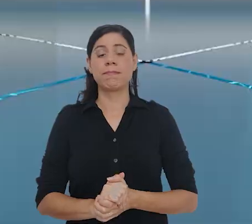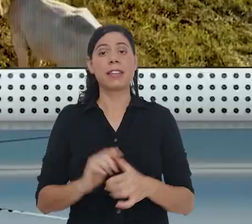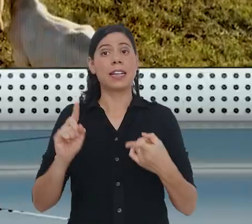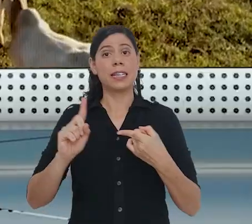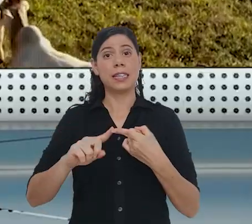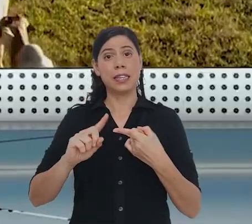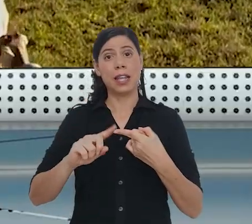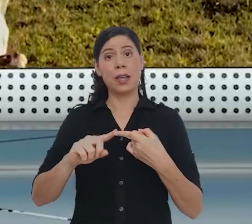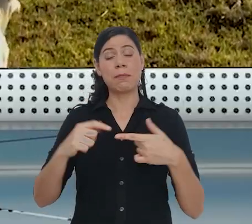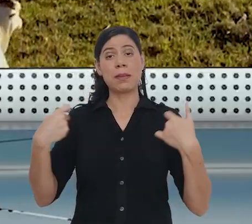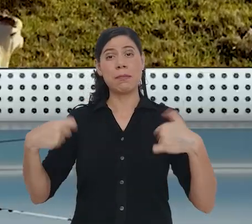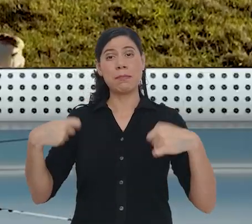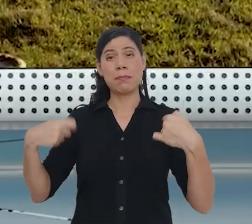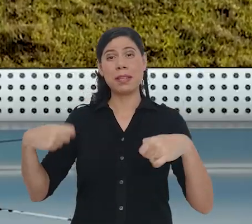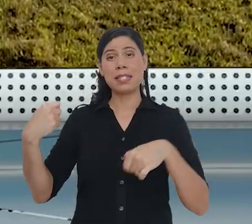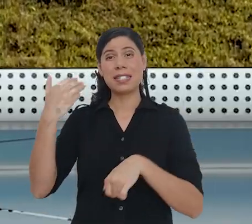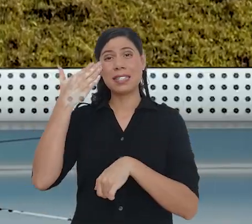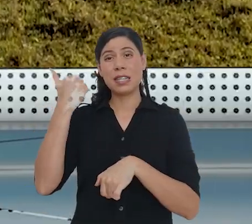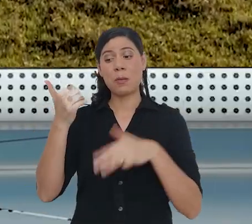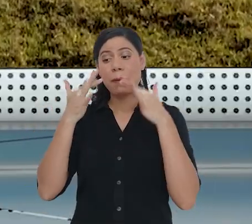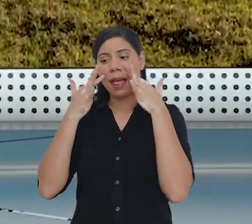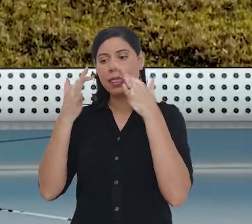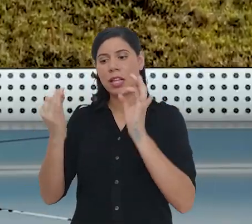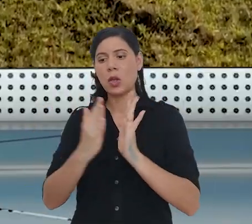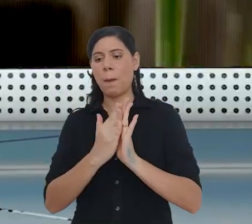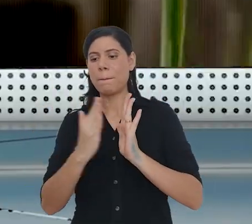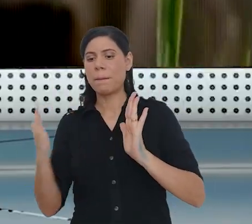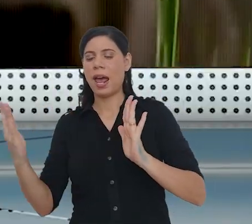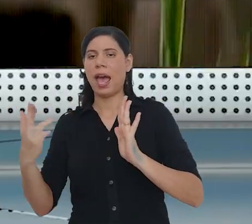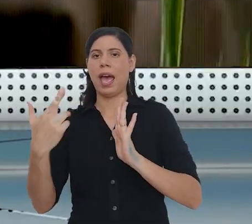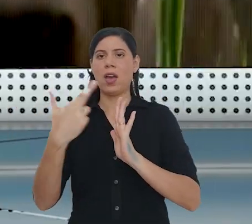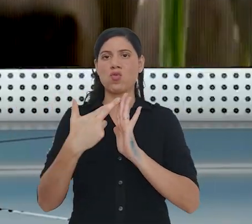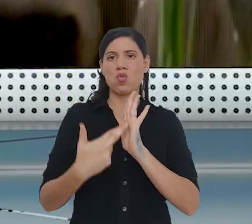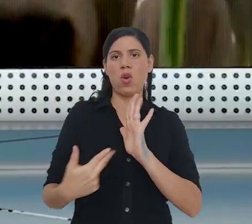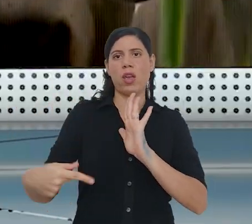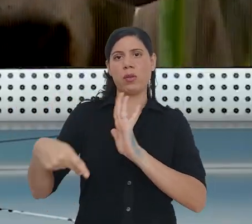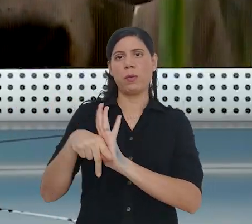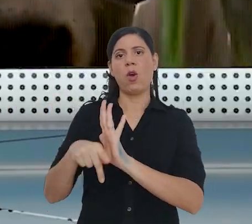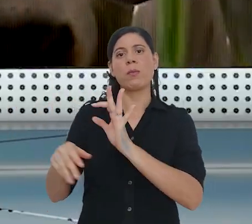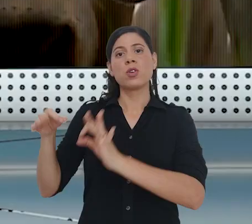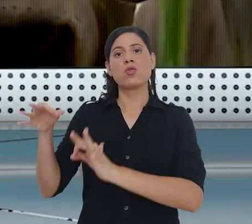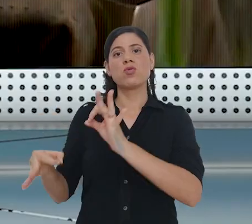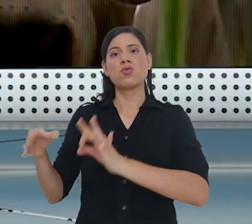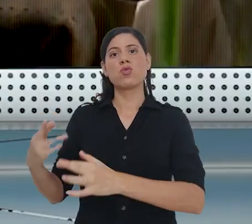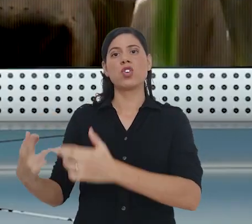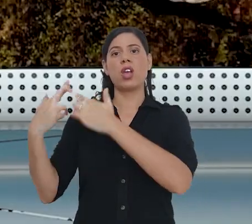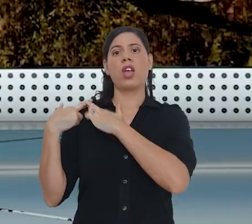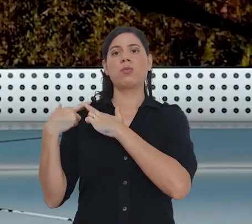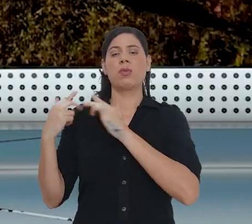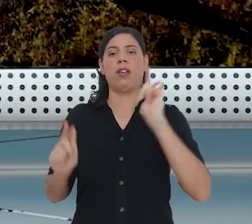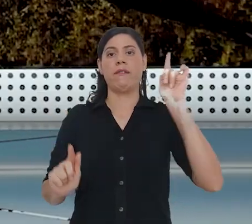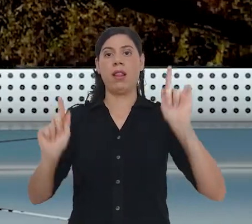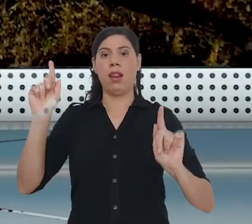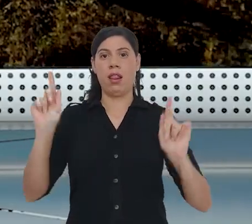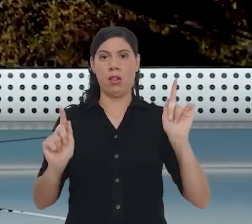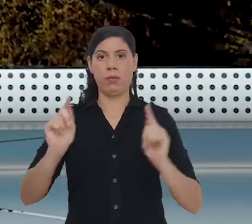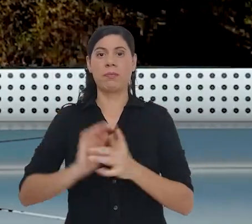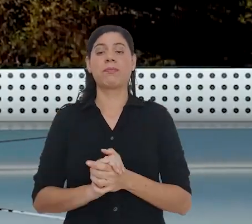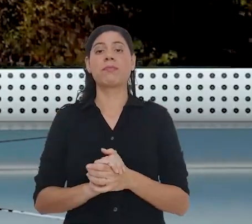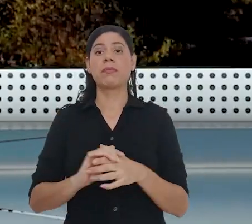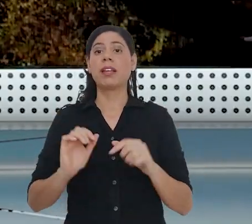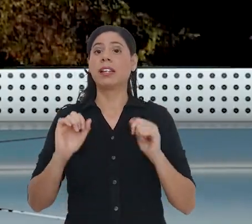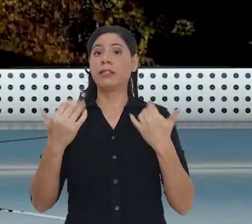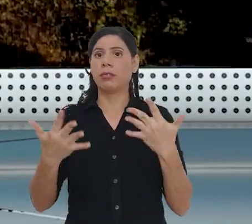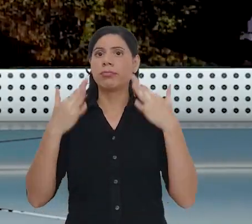solucionados. Além disso, é fundamental estar atento aos prazos e regras estabelecidos pelo juiz responsável pelo